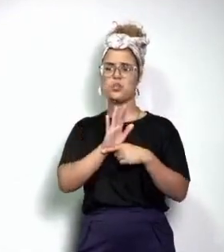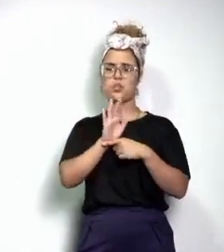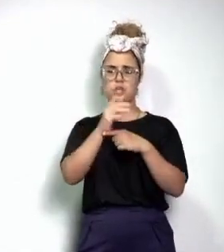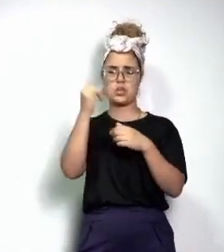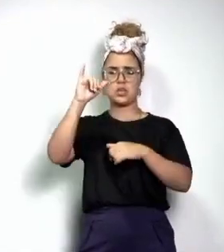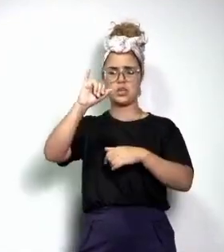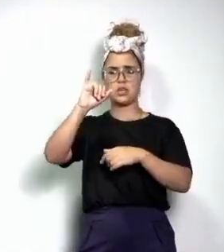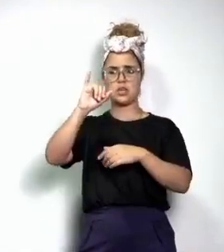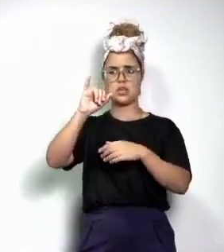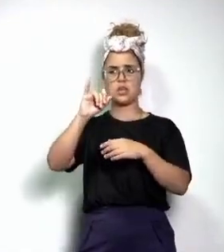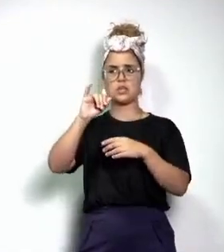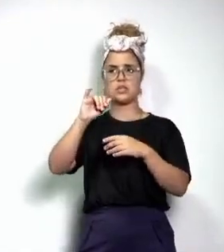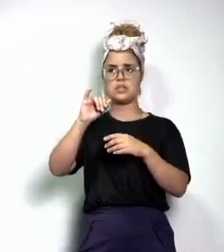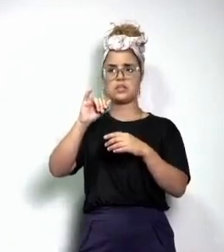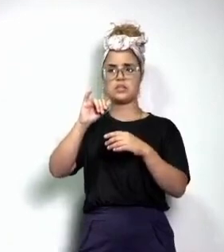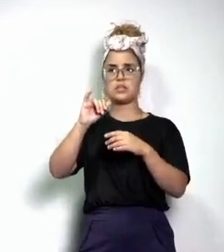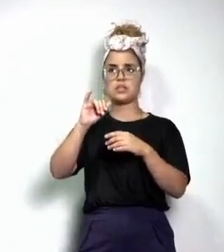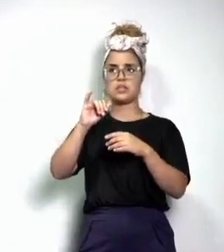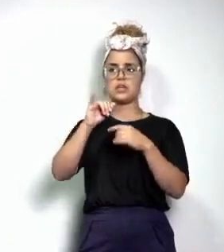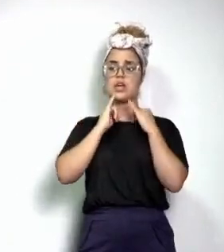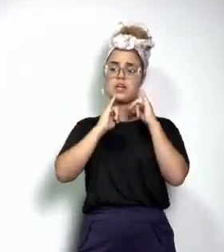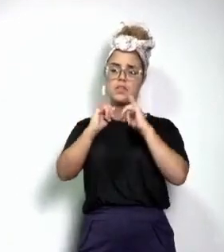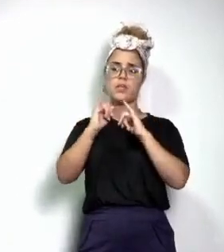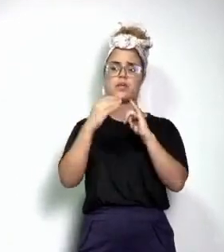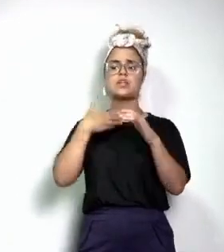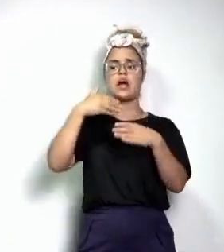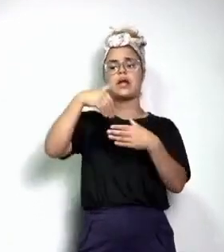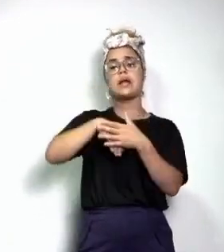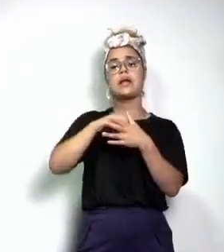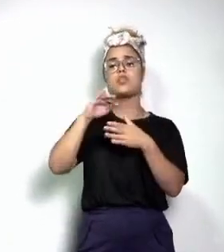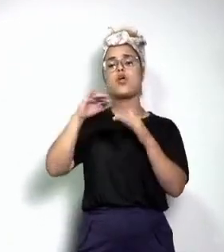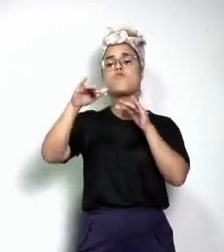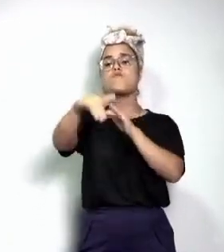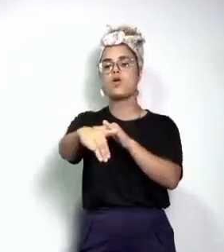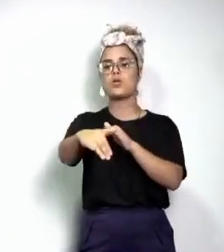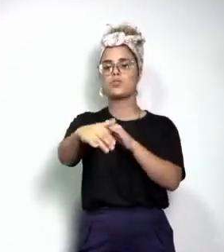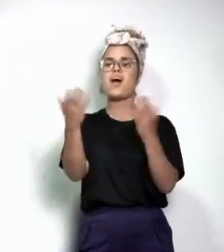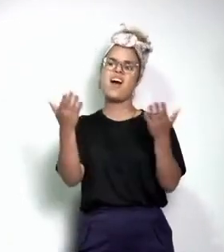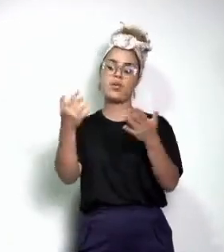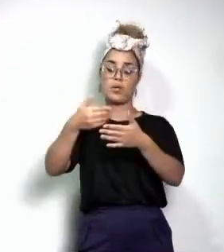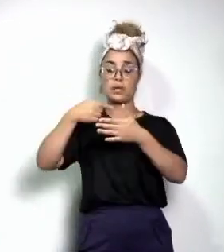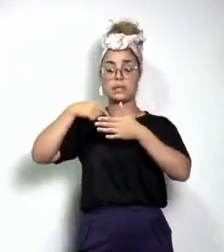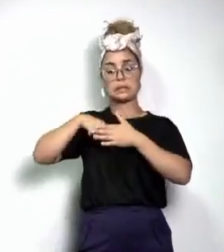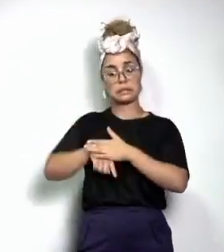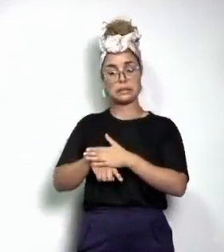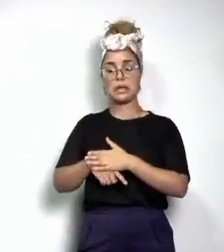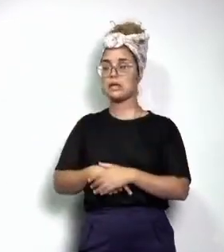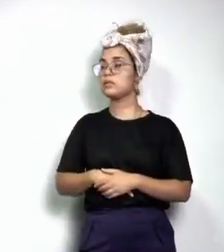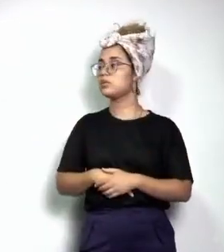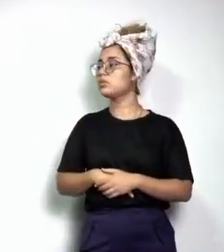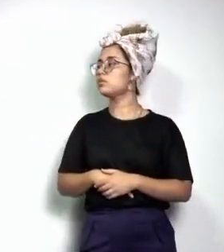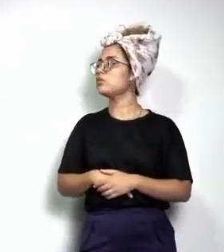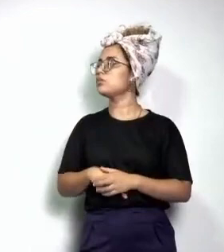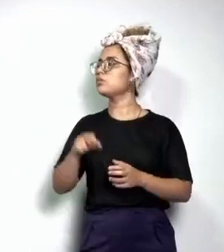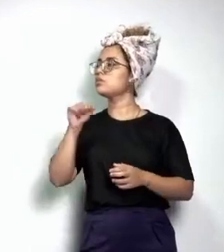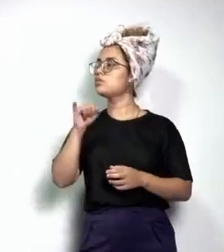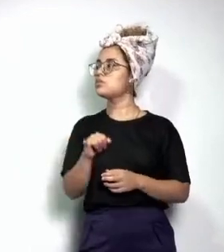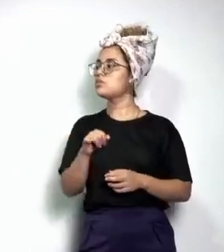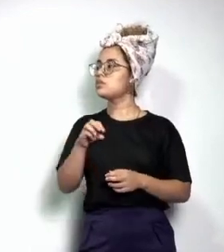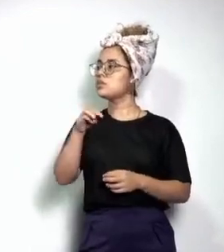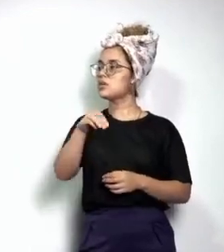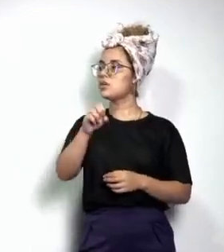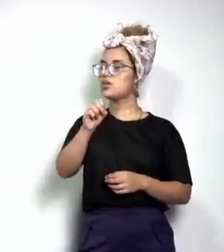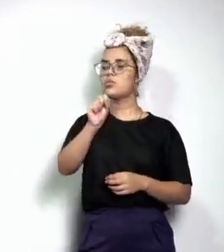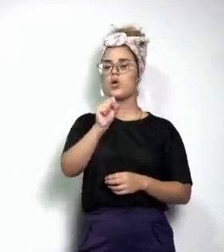informação. A gente está no ambiente externo ou externo? No caso, interno. Se é MOS ou se é